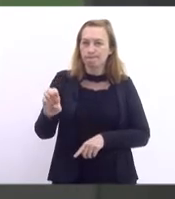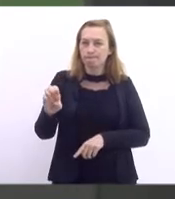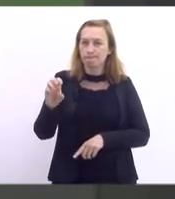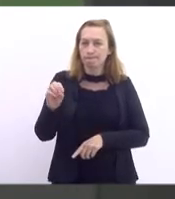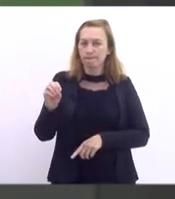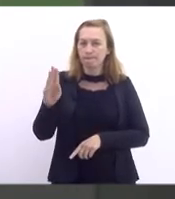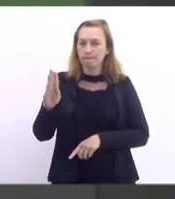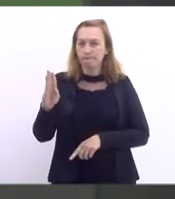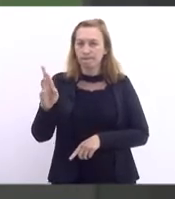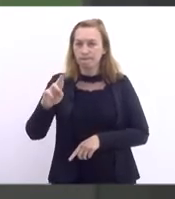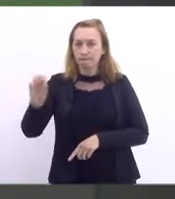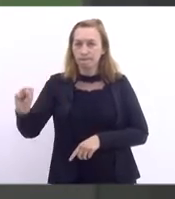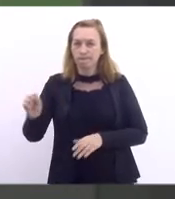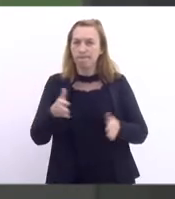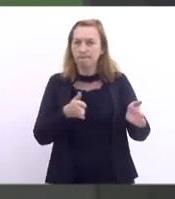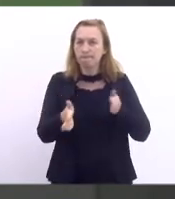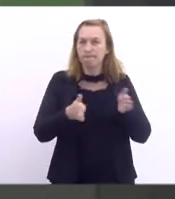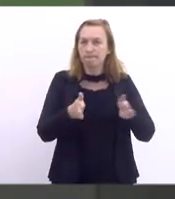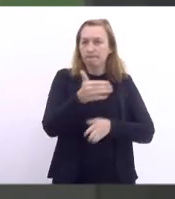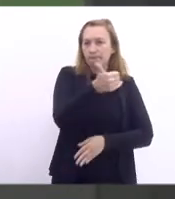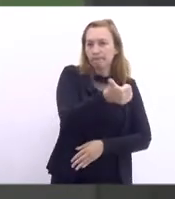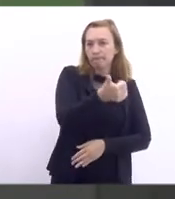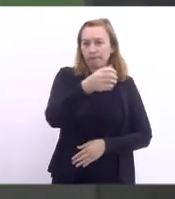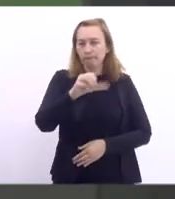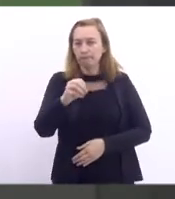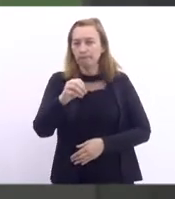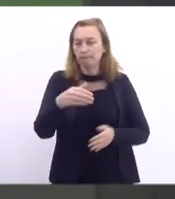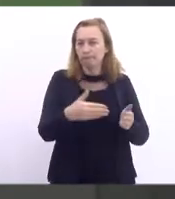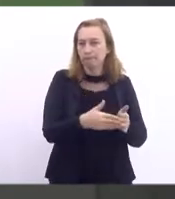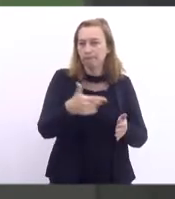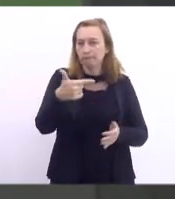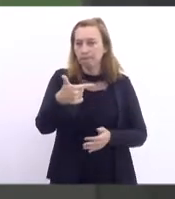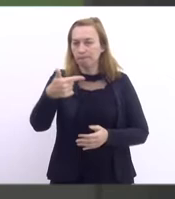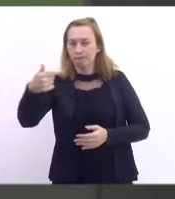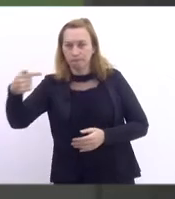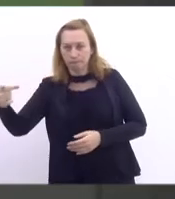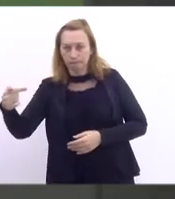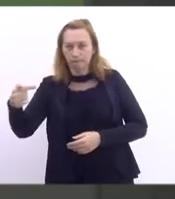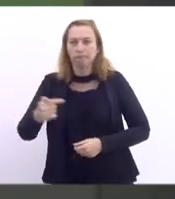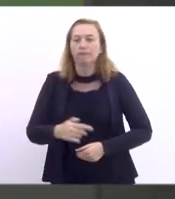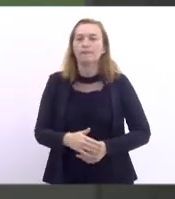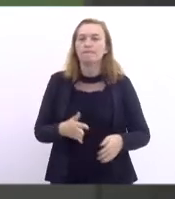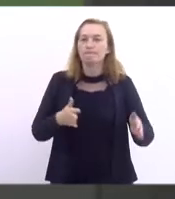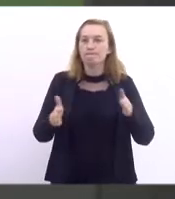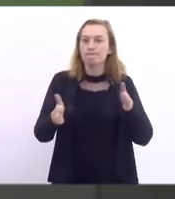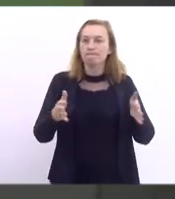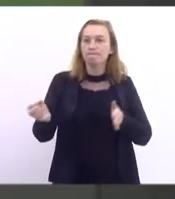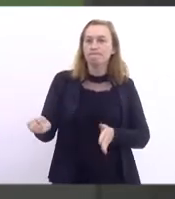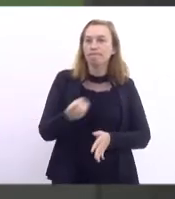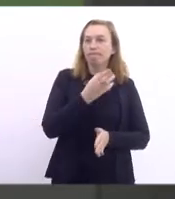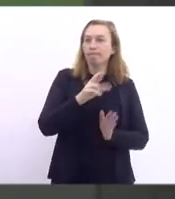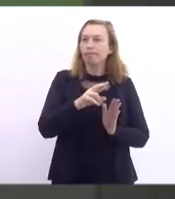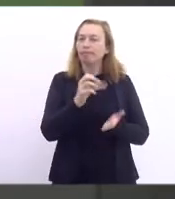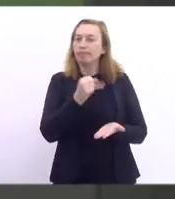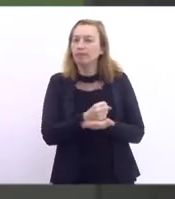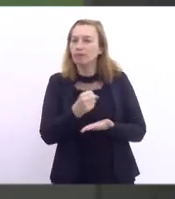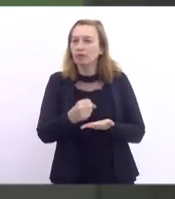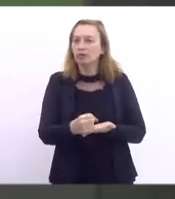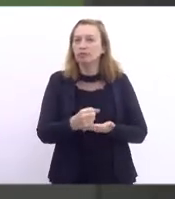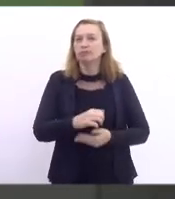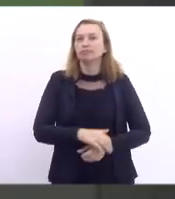e o período a Brasil de foi 2010 a 17 que foi o período das novas contratações